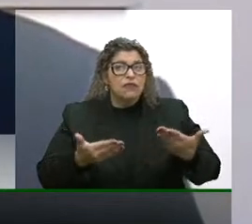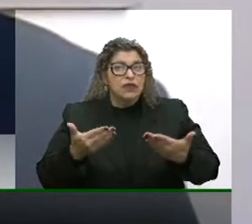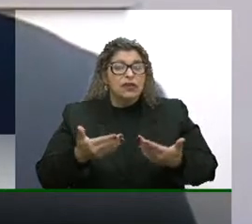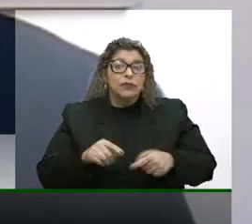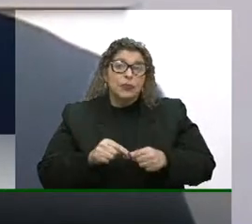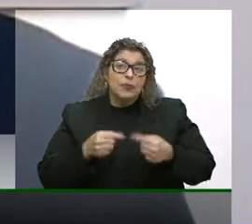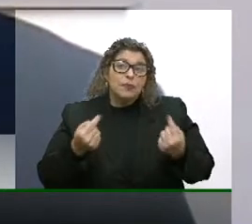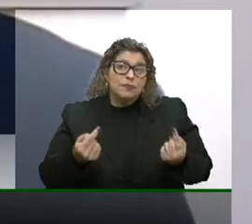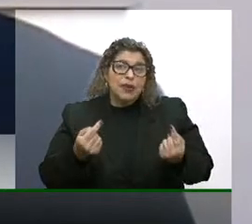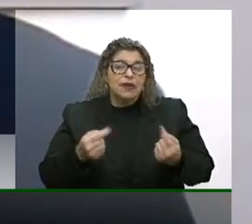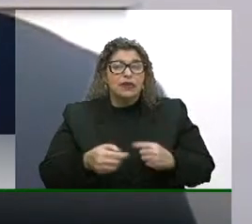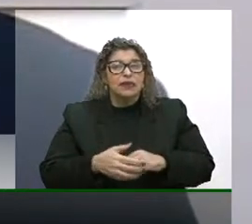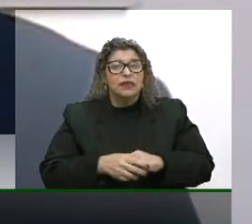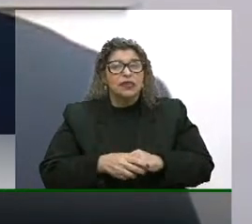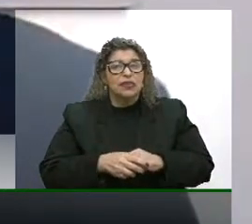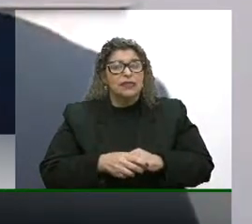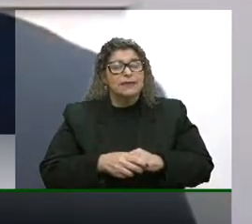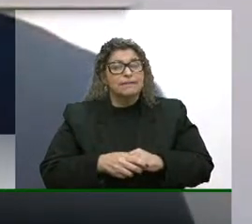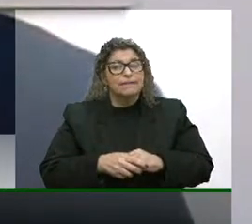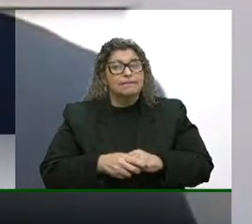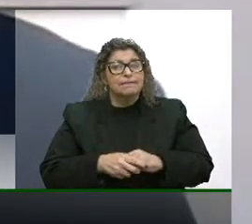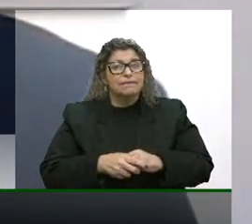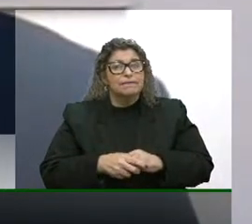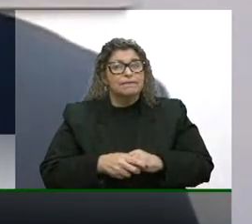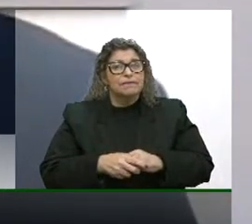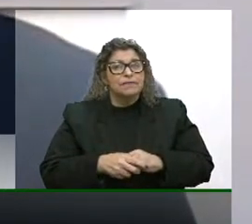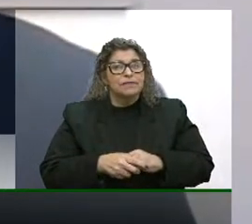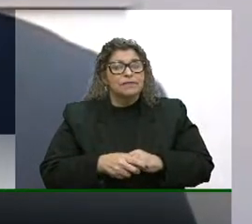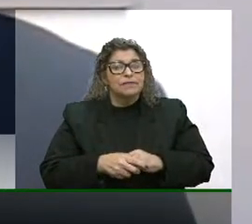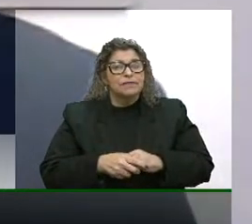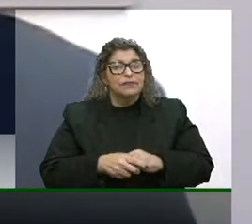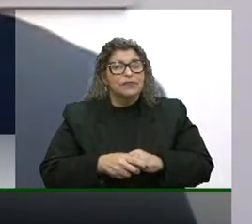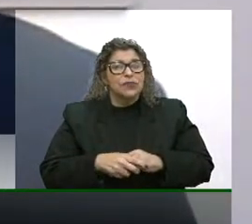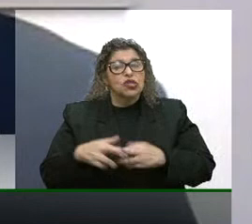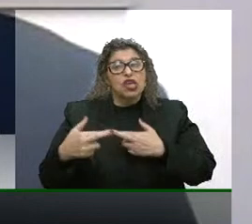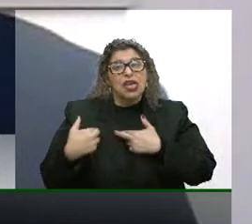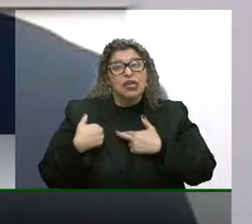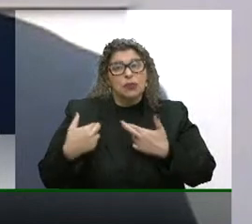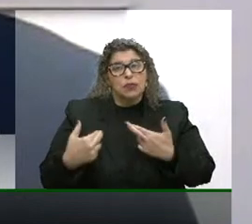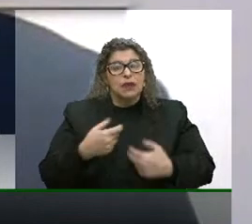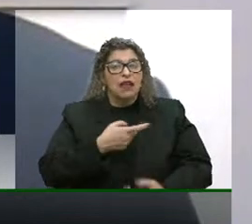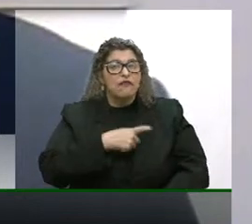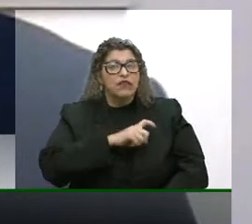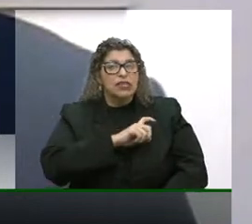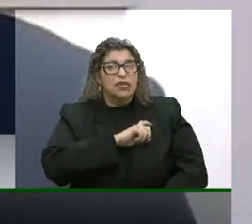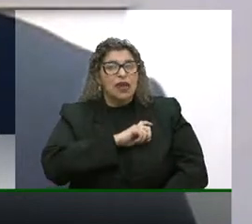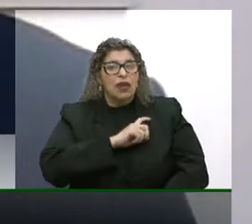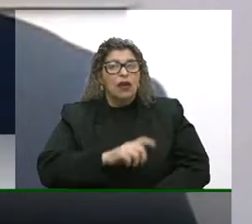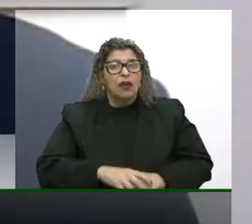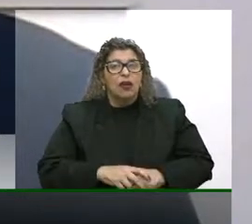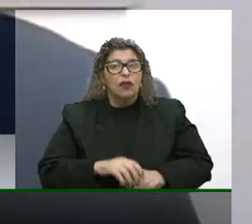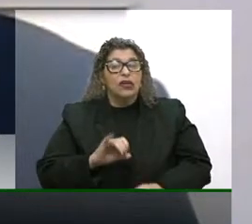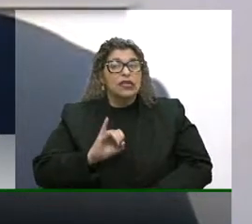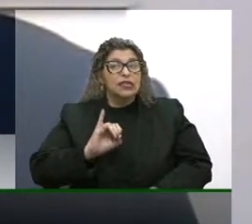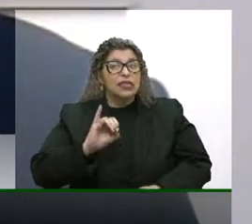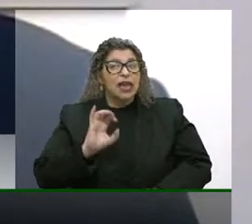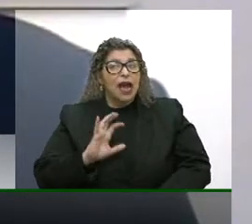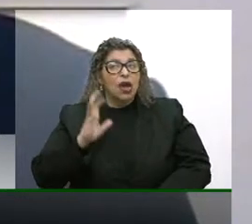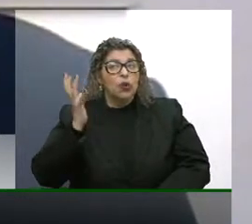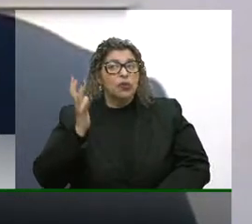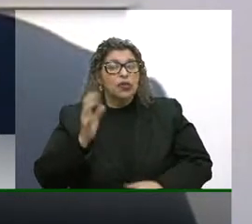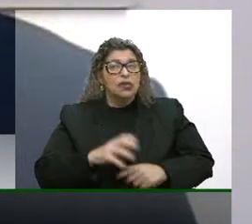ferindo frontalmente a lei de responsabilidade fiscal, caso a isenção desta